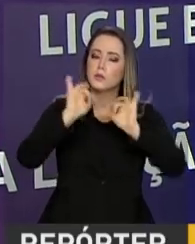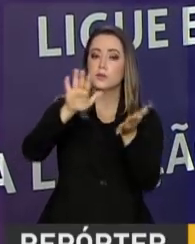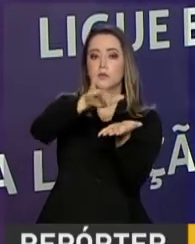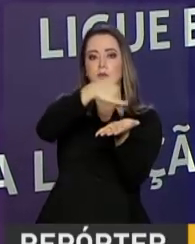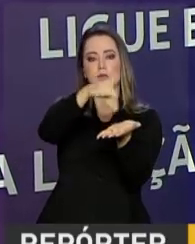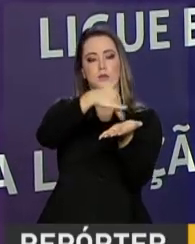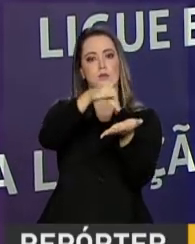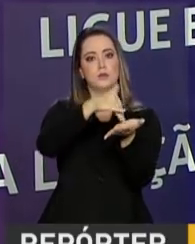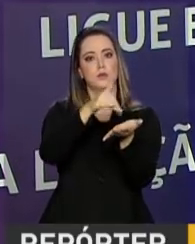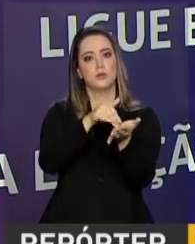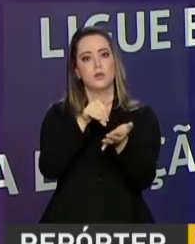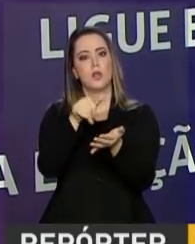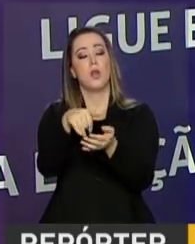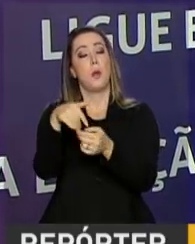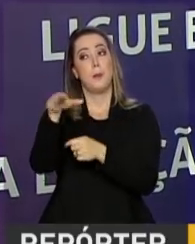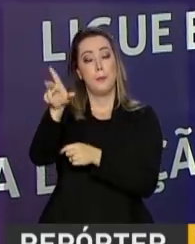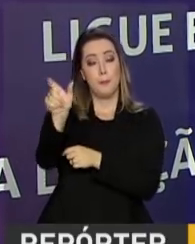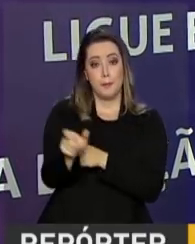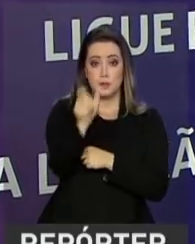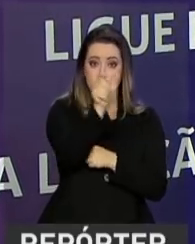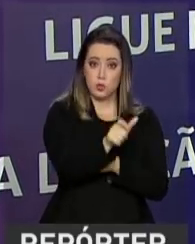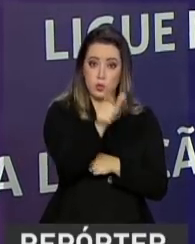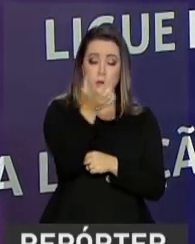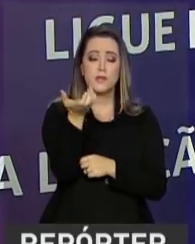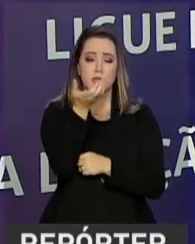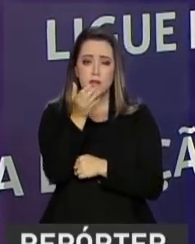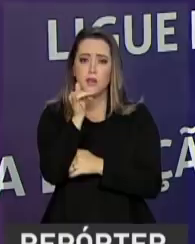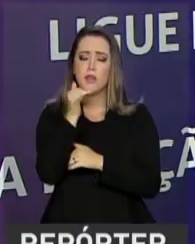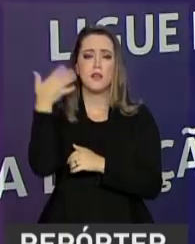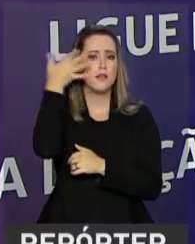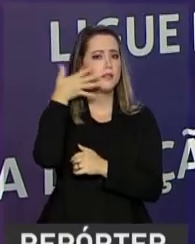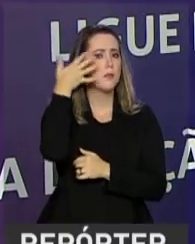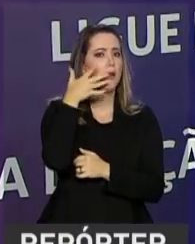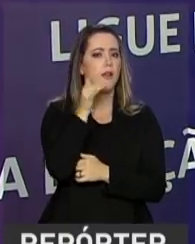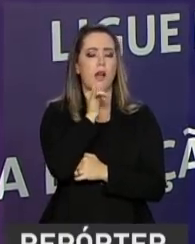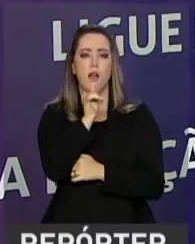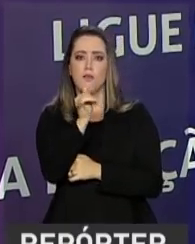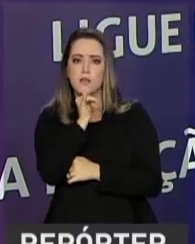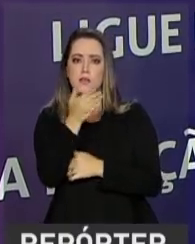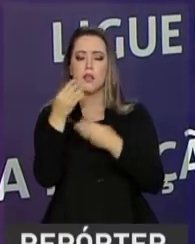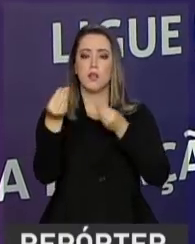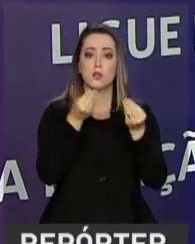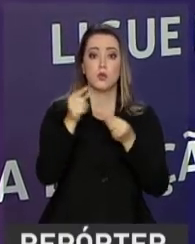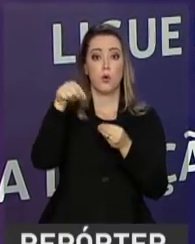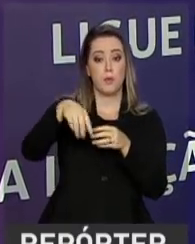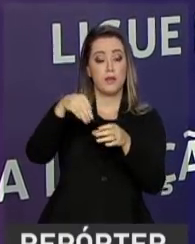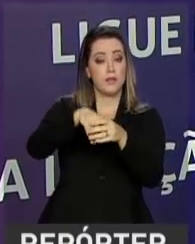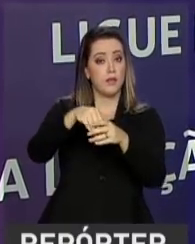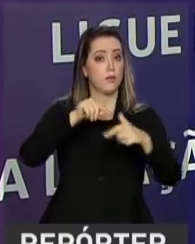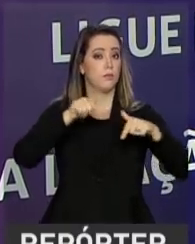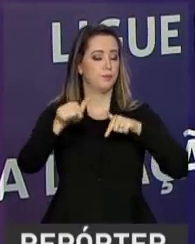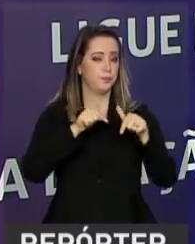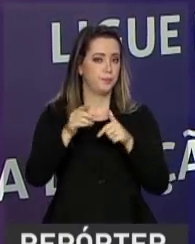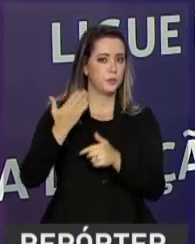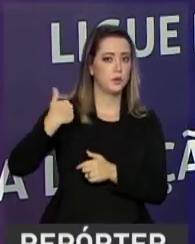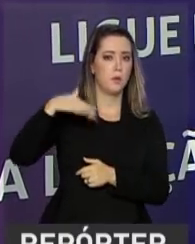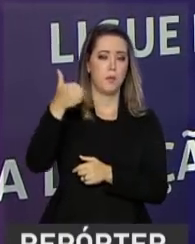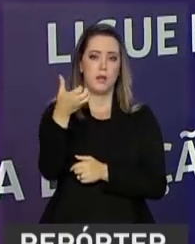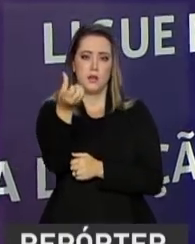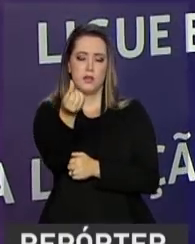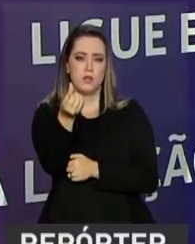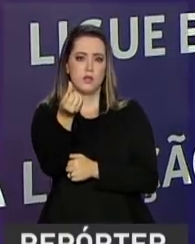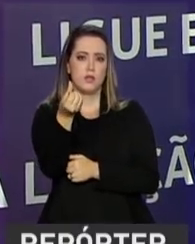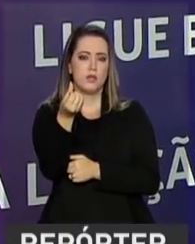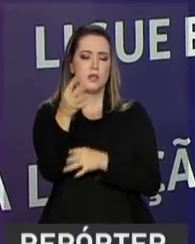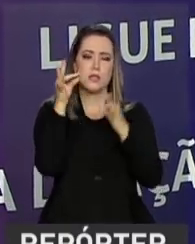tomando depoimentos voluntários na espontâneas da dos das pessoas que aqui trabalham foram mais de 16 depoimentos das